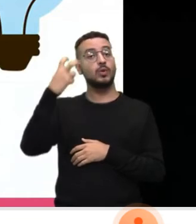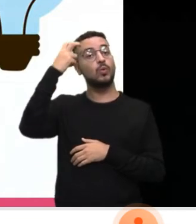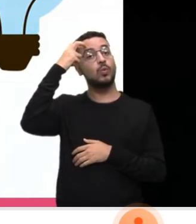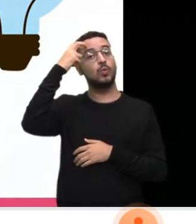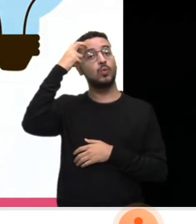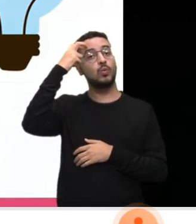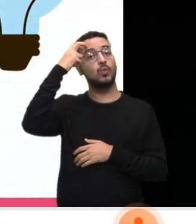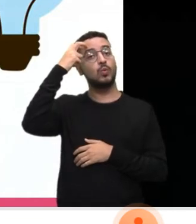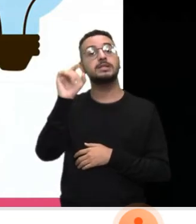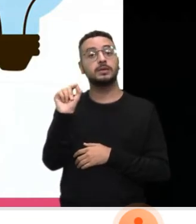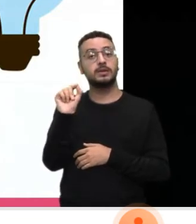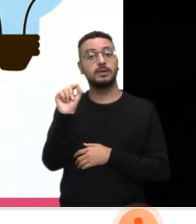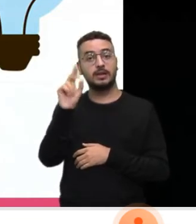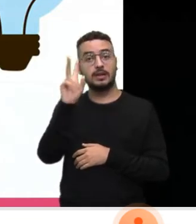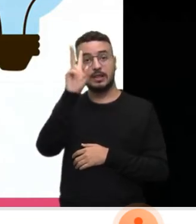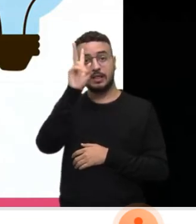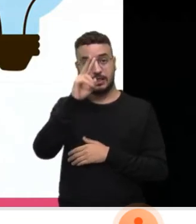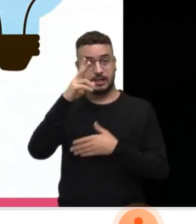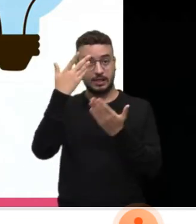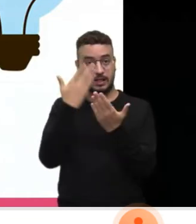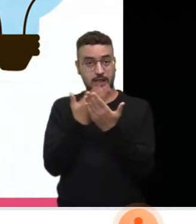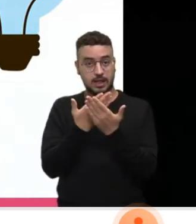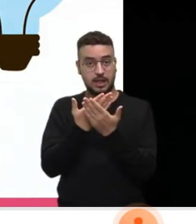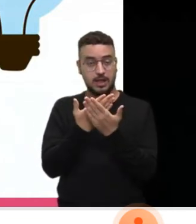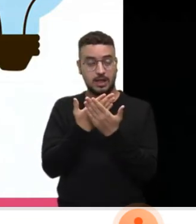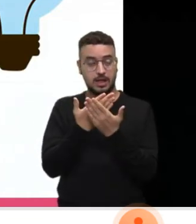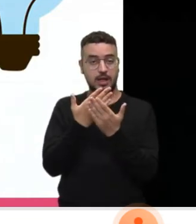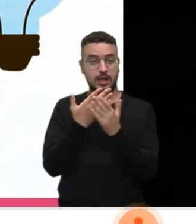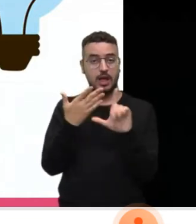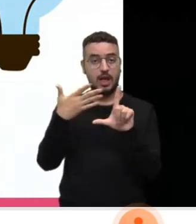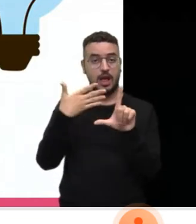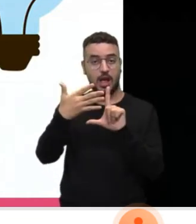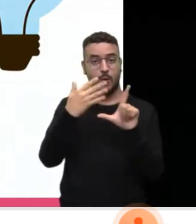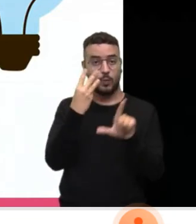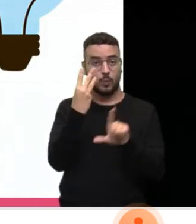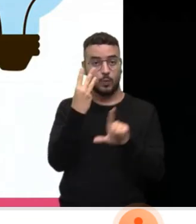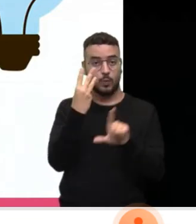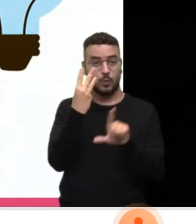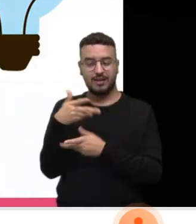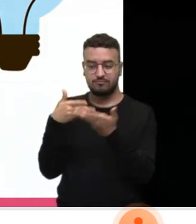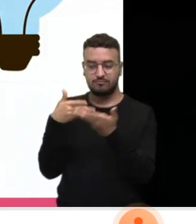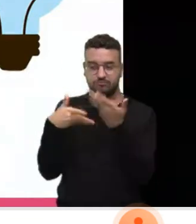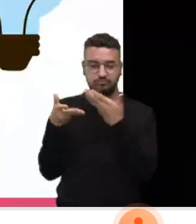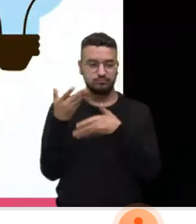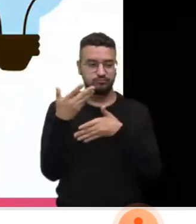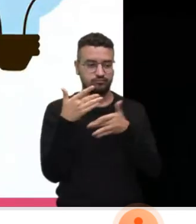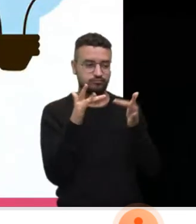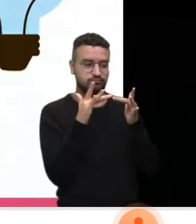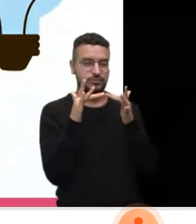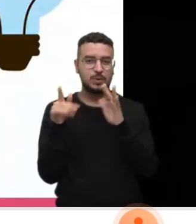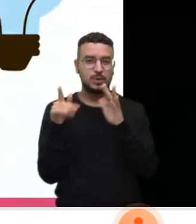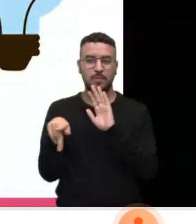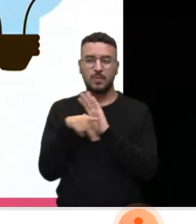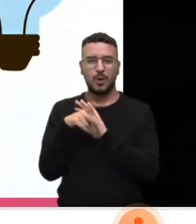aula 3, nós vimos, né, a interação, os artefatos